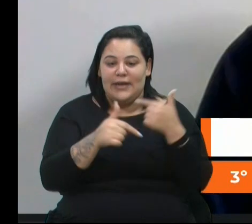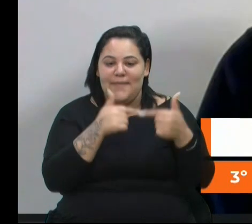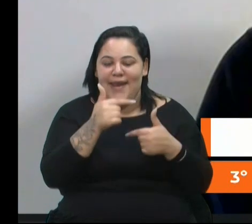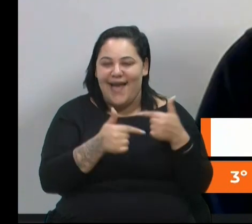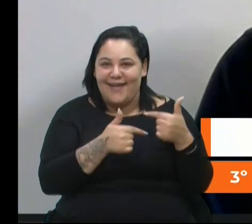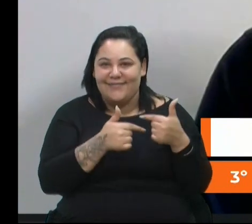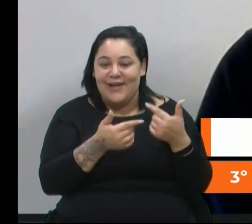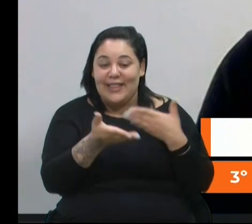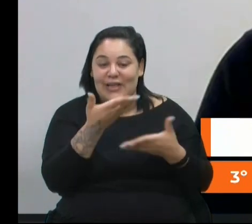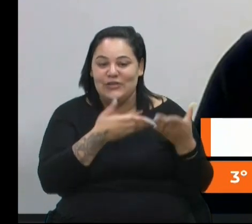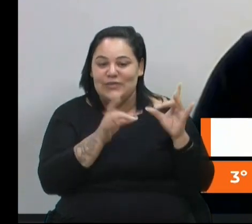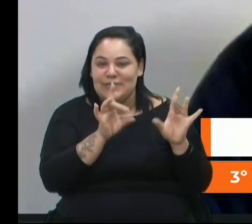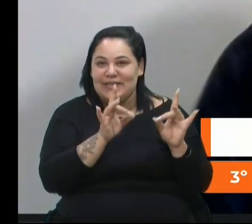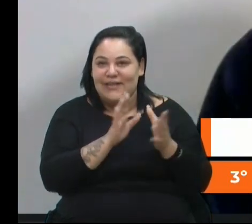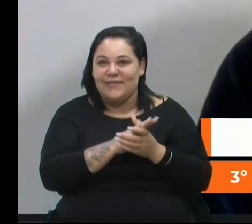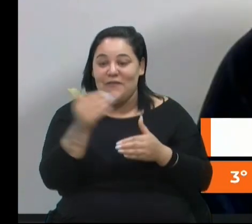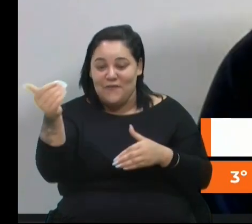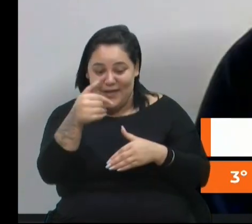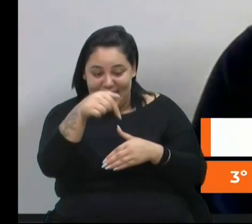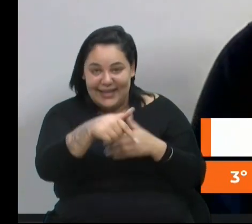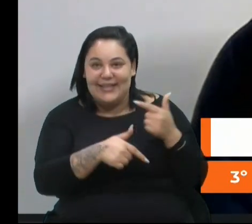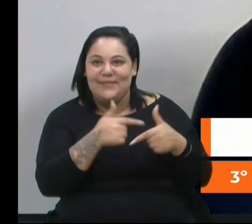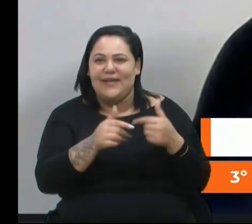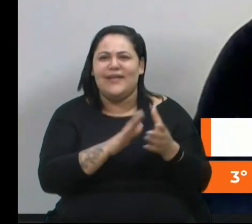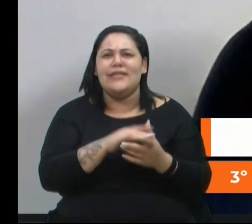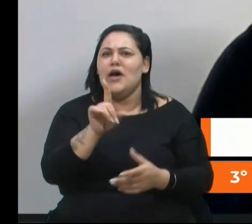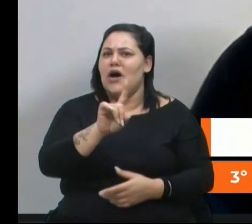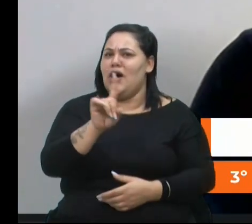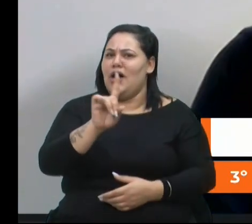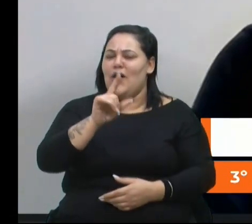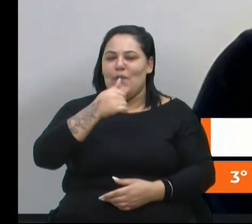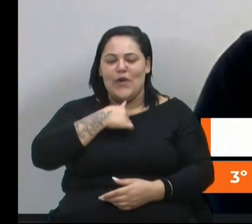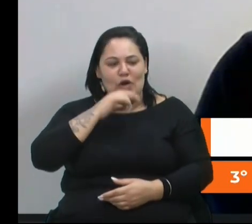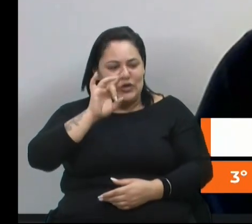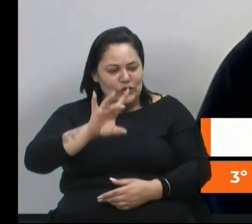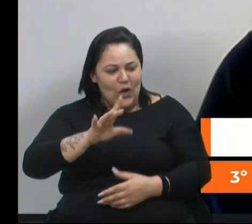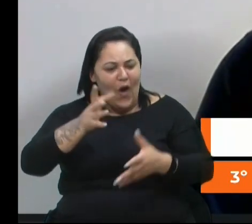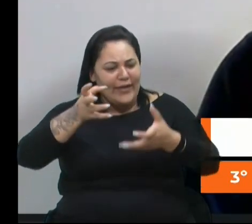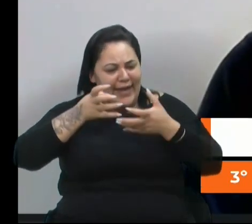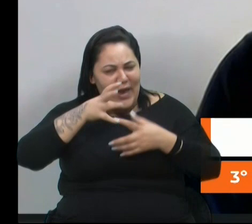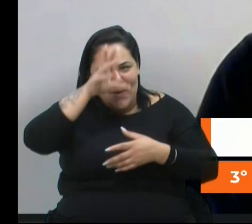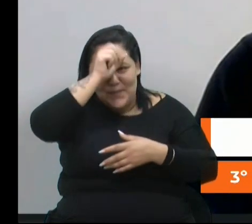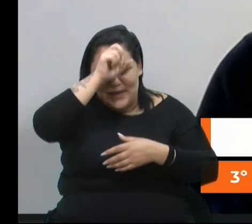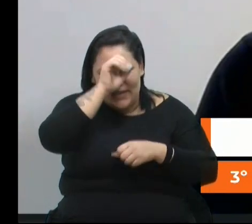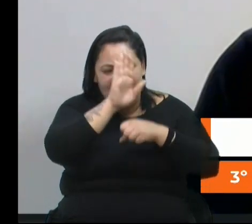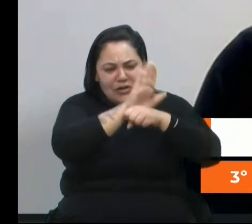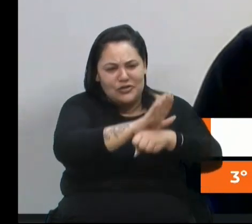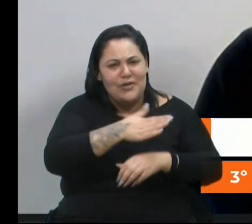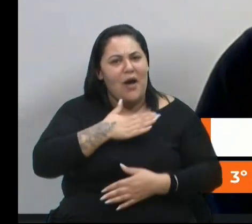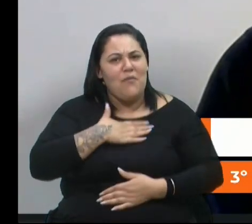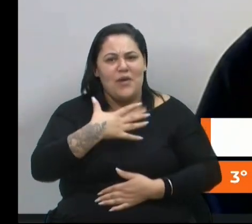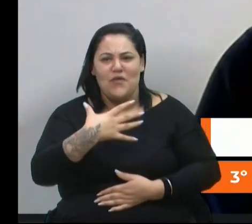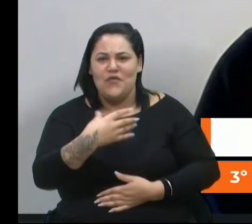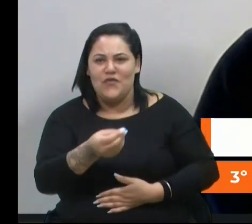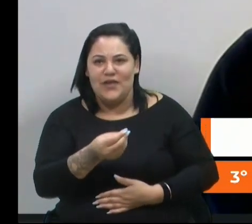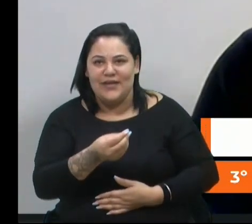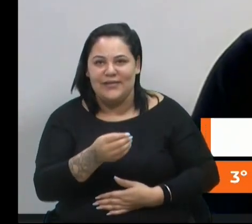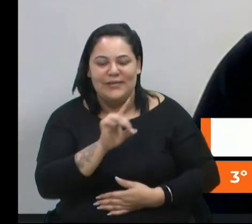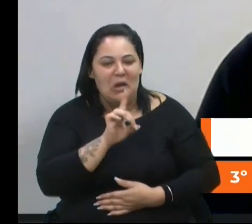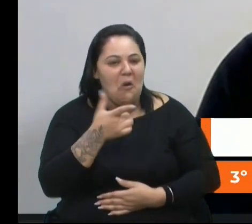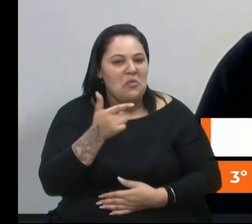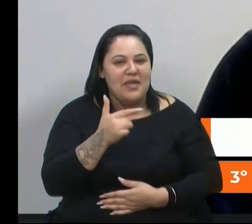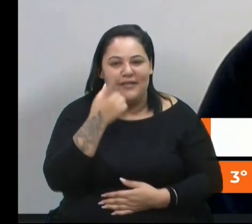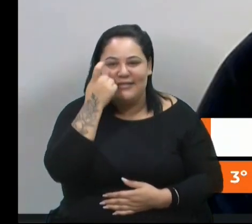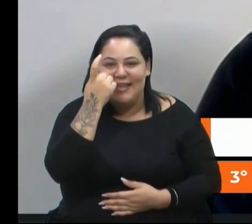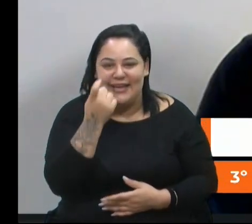recursos. Então, vem para cá. Eu falei: Não, eu vim aqui só egoisticamente mesmo para aprender. Não estou com